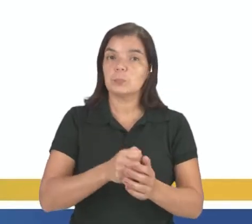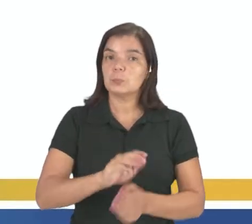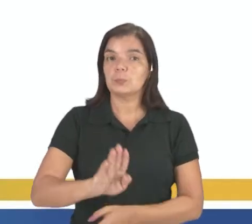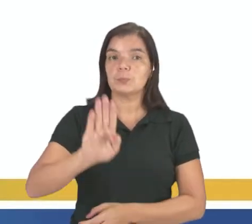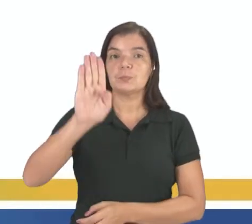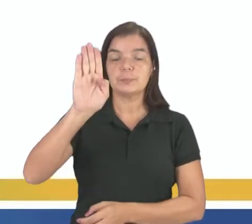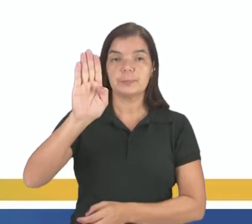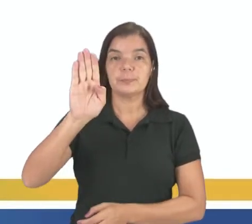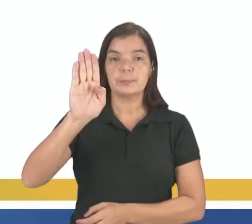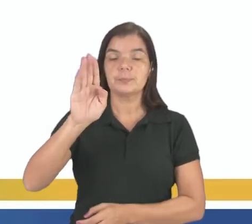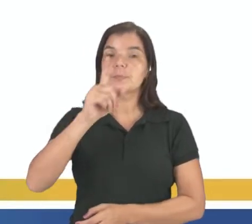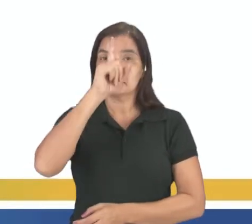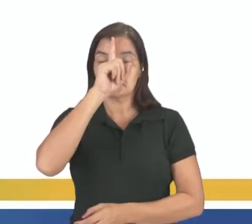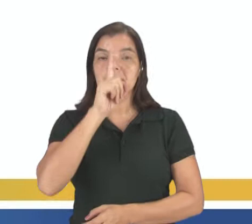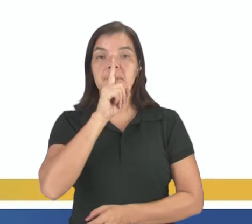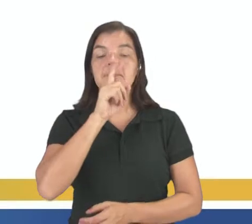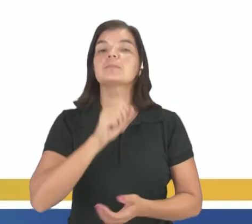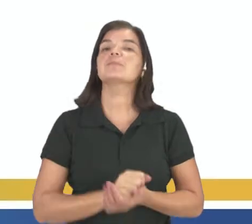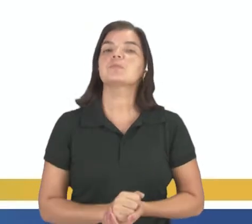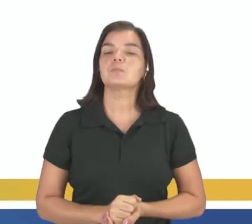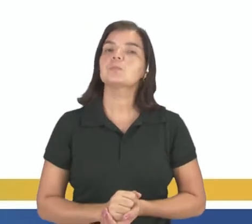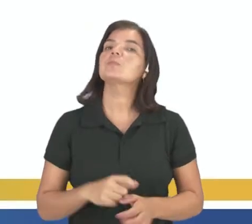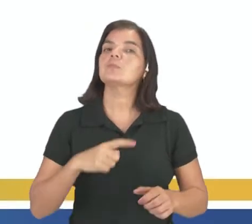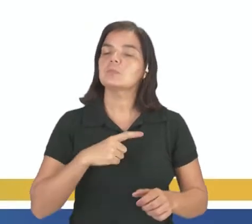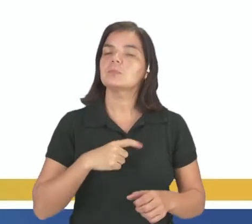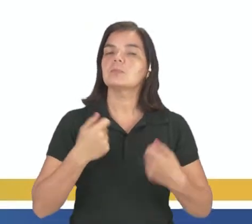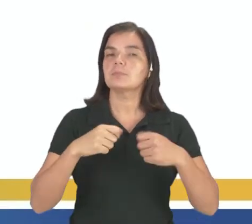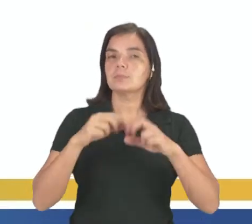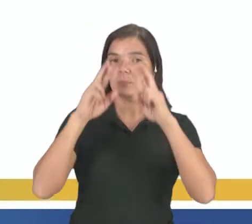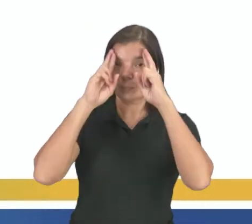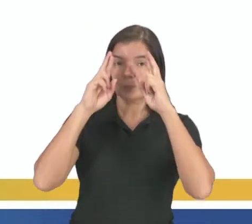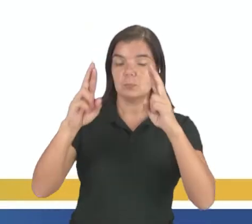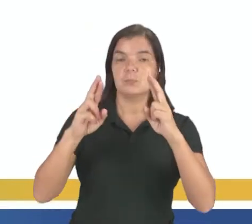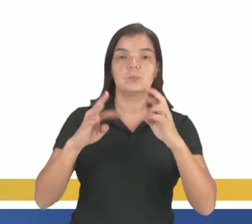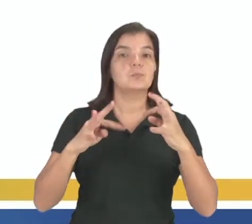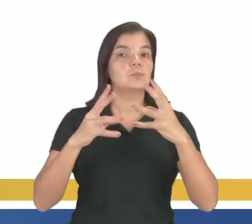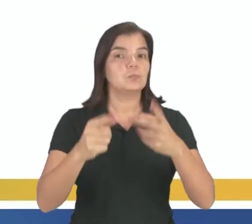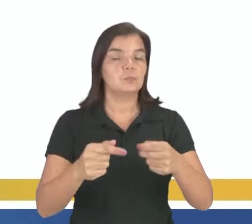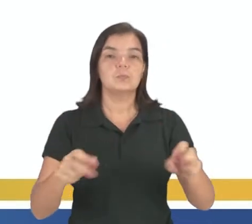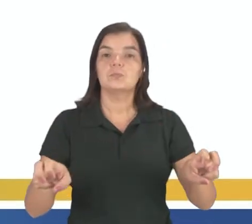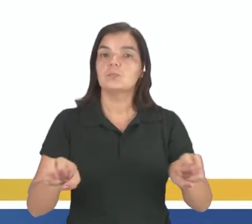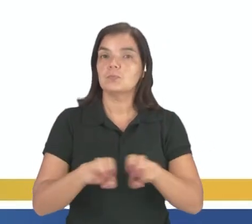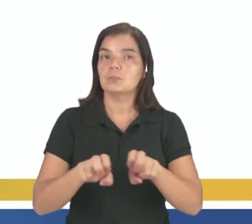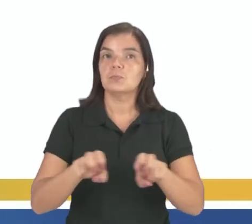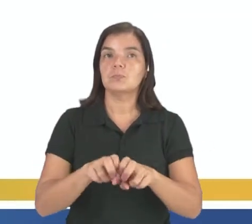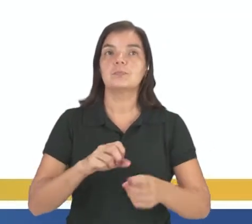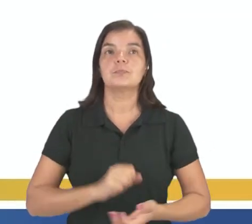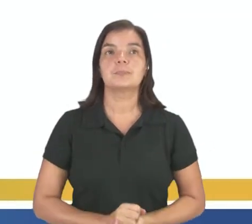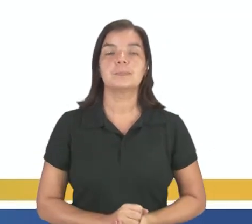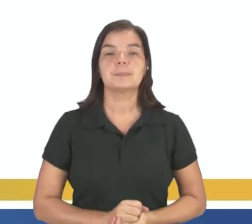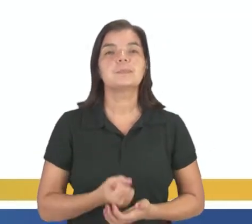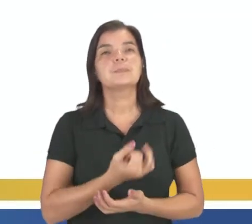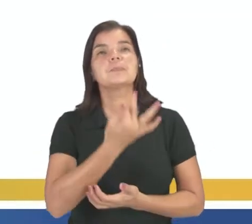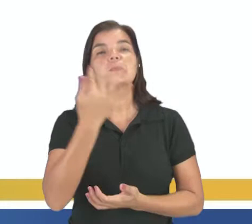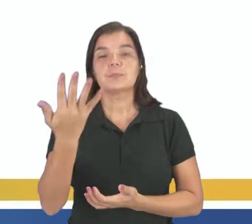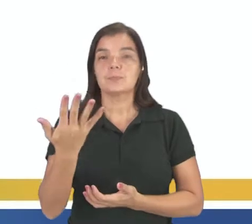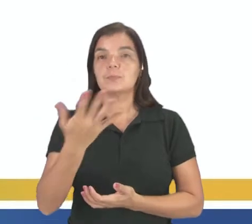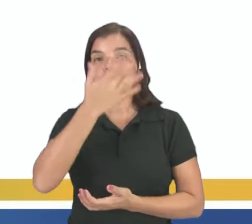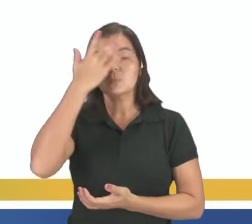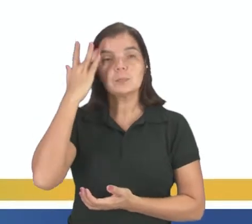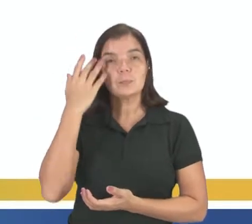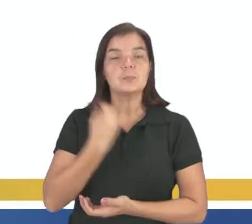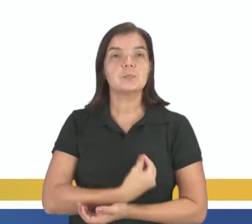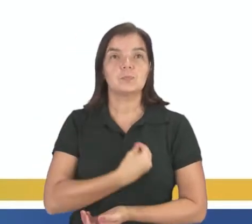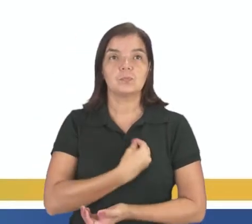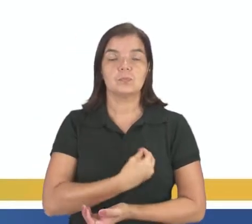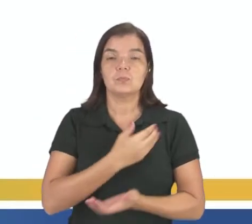amarelo Então essa zonas aí tem que ser respeitado durante todo o jogo tá bom não seguir a quantidade de jogo o